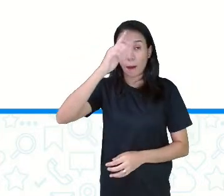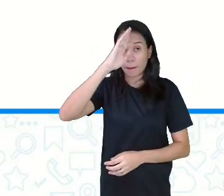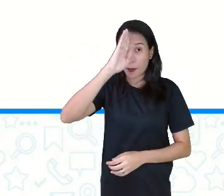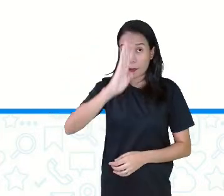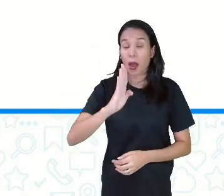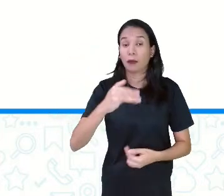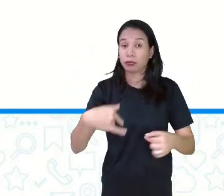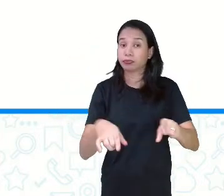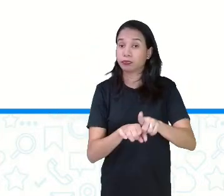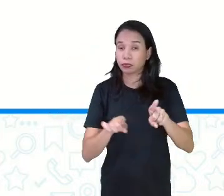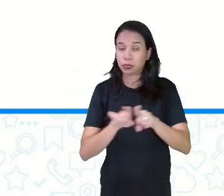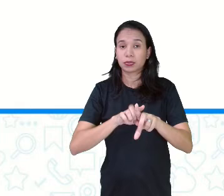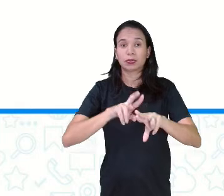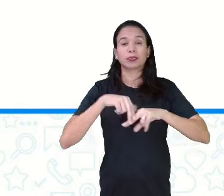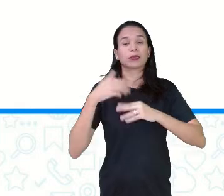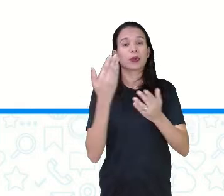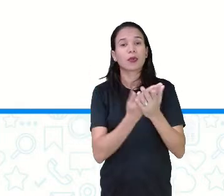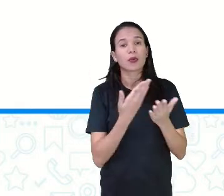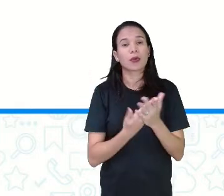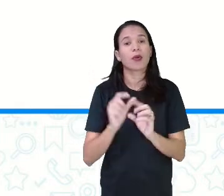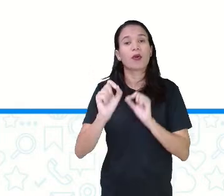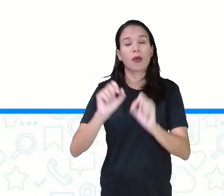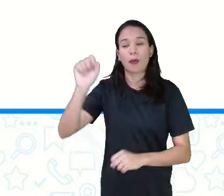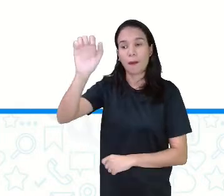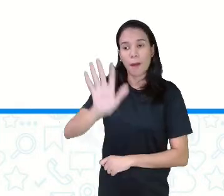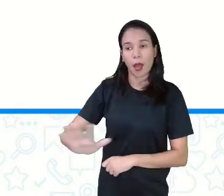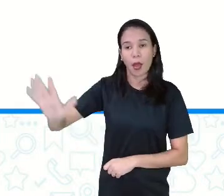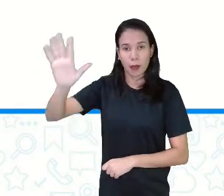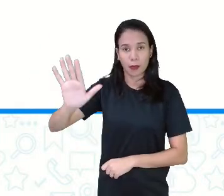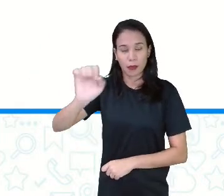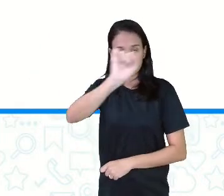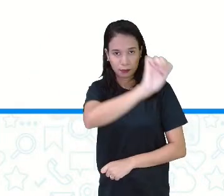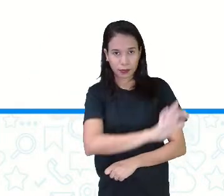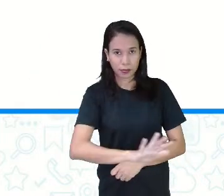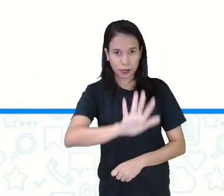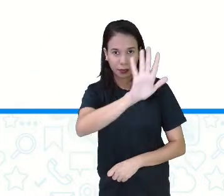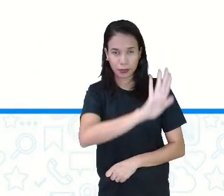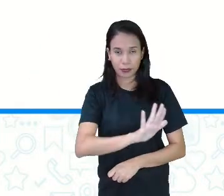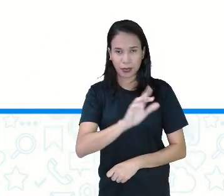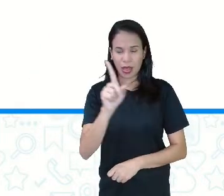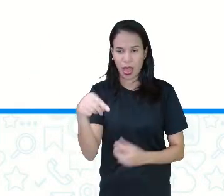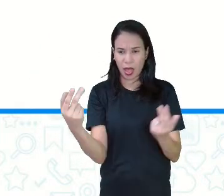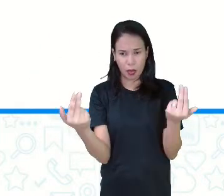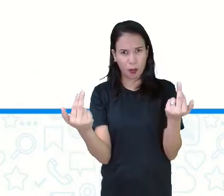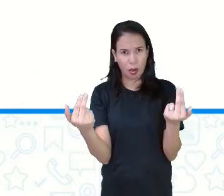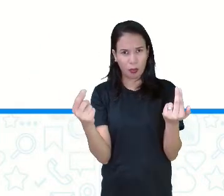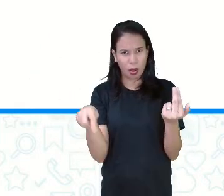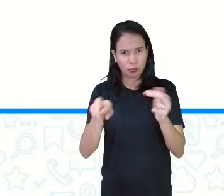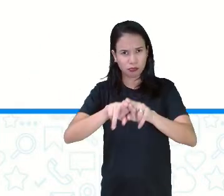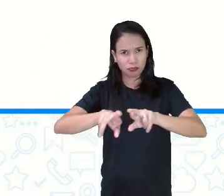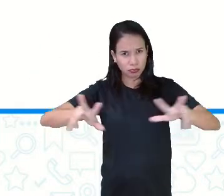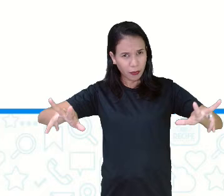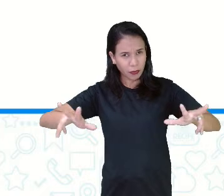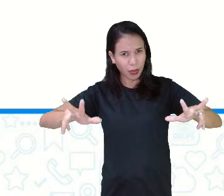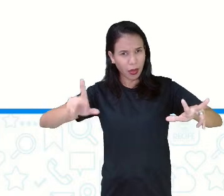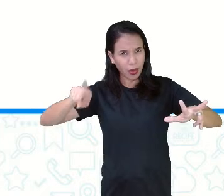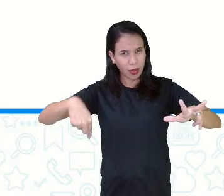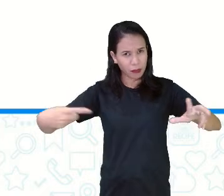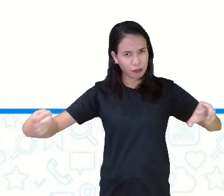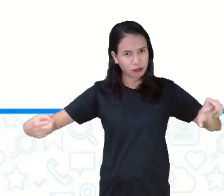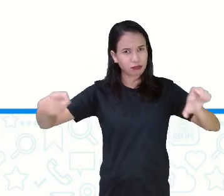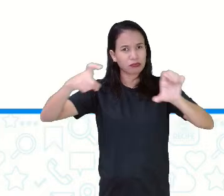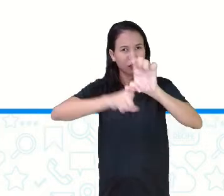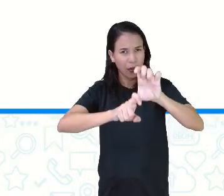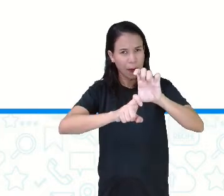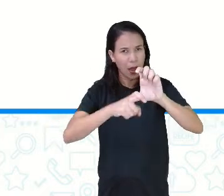secundárias. Vamos trabalhar a paisagem do campo e a paisagem da cidade. Elas são iguais? Elas são diferentes? Elas são